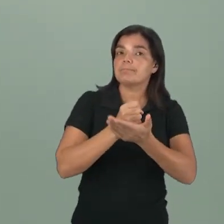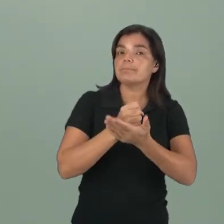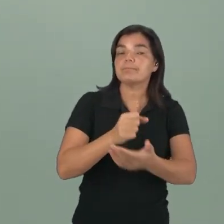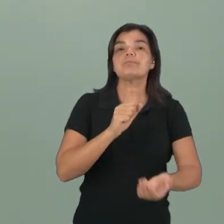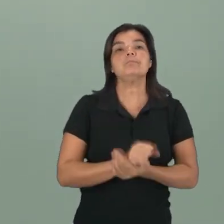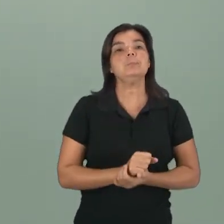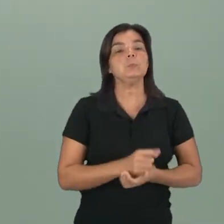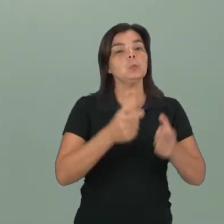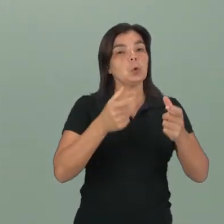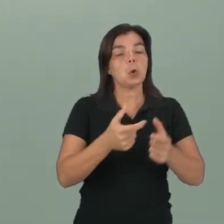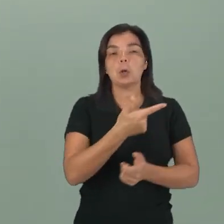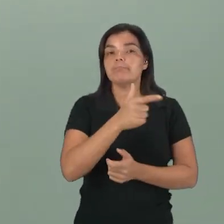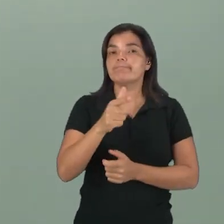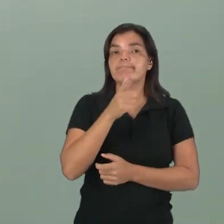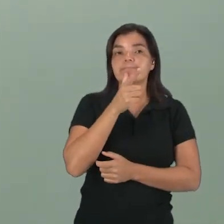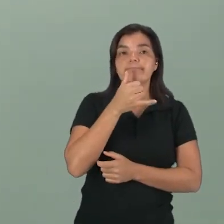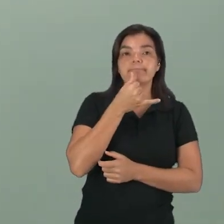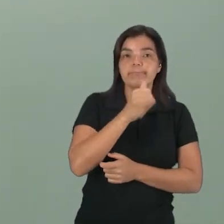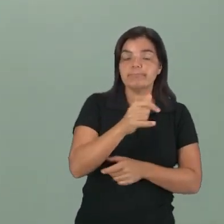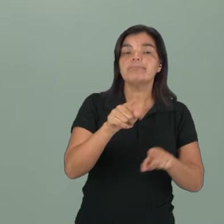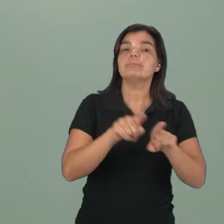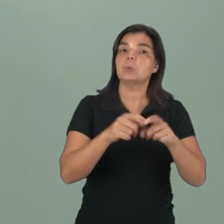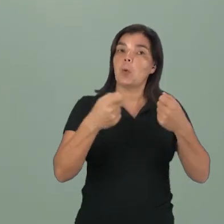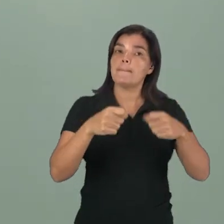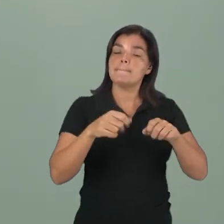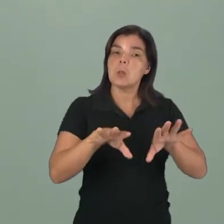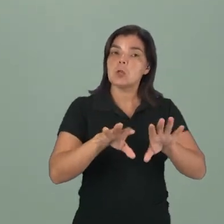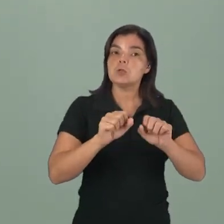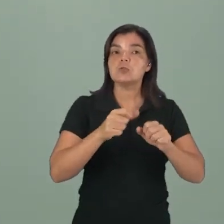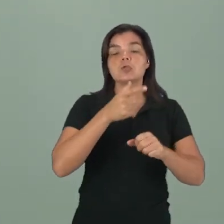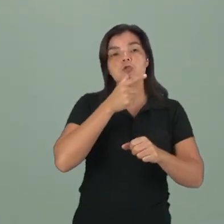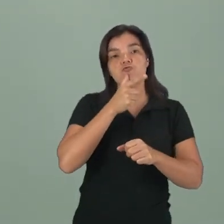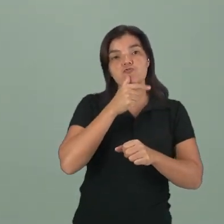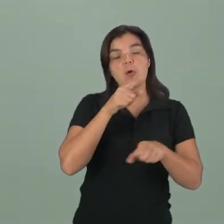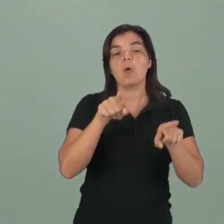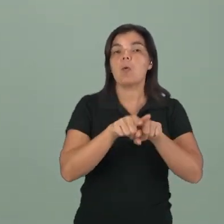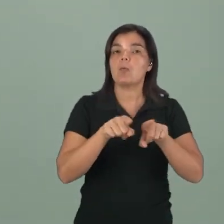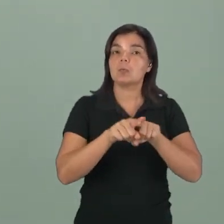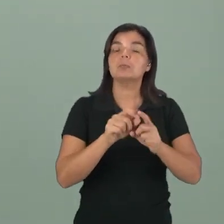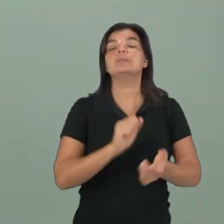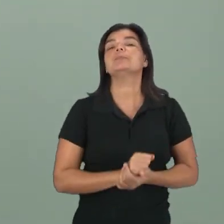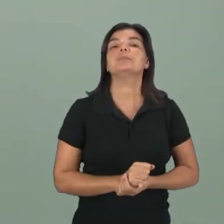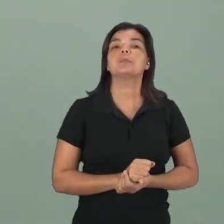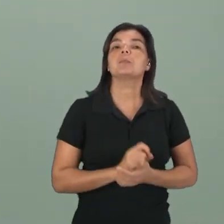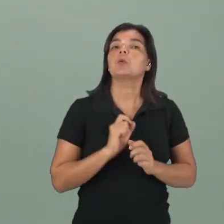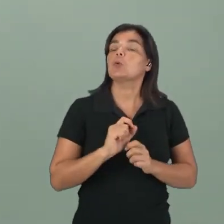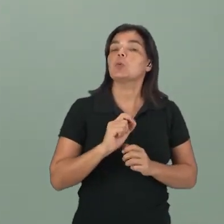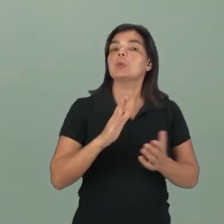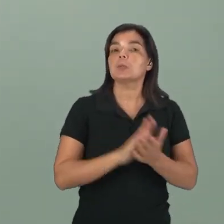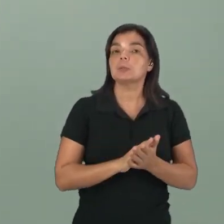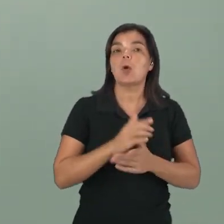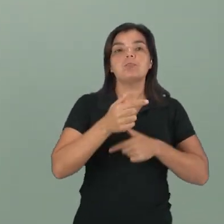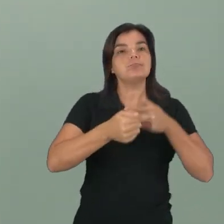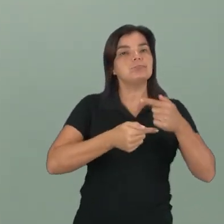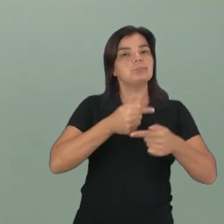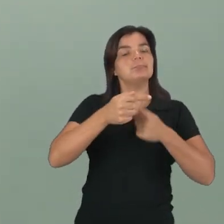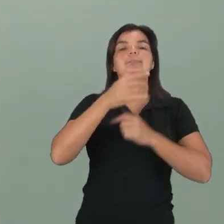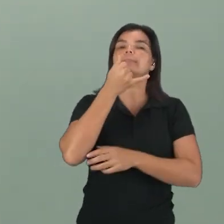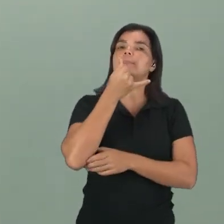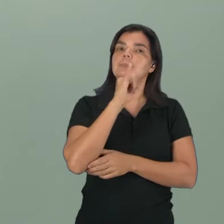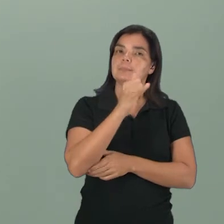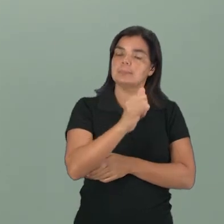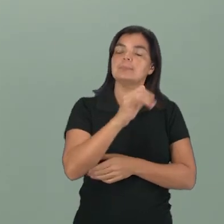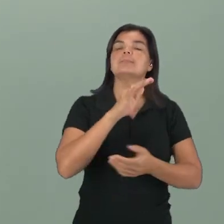nas áreas em que não tem energia, que precisam fazer captação de água ou até mesmo fazer com que ele seja um gerador de